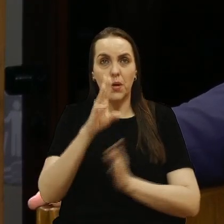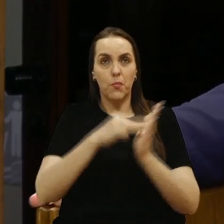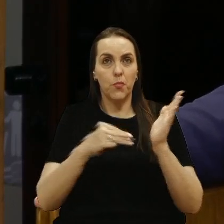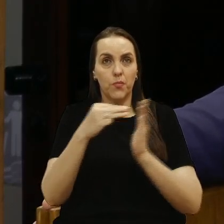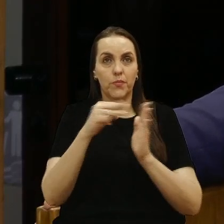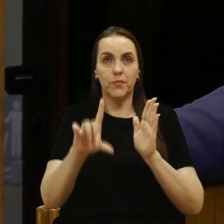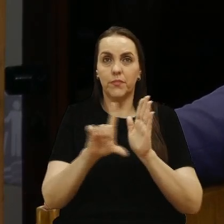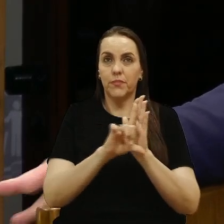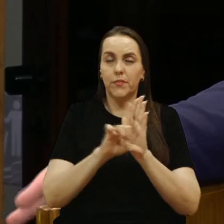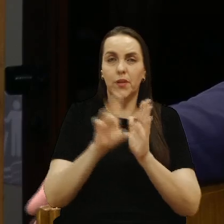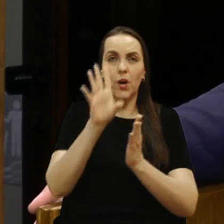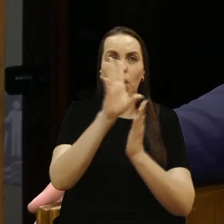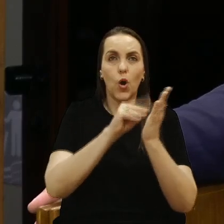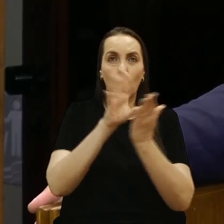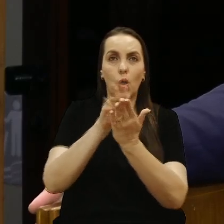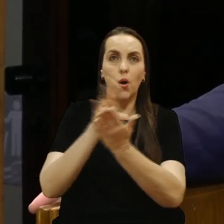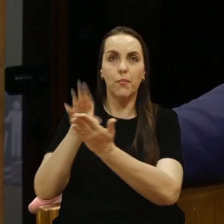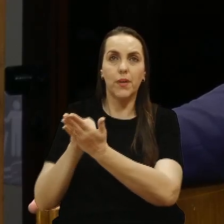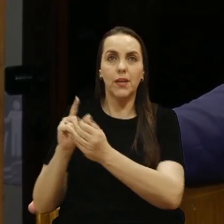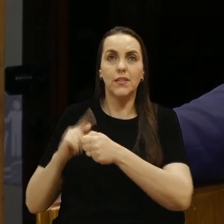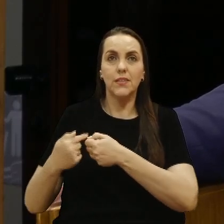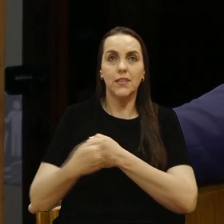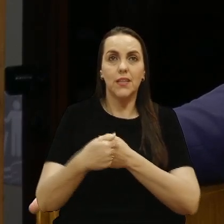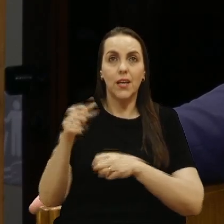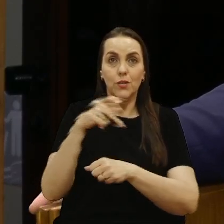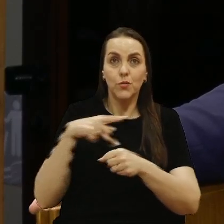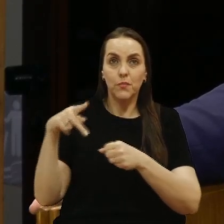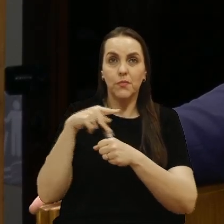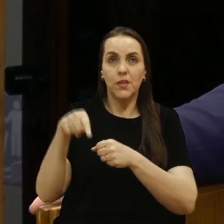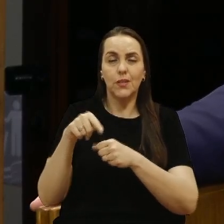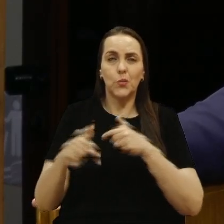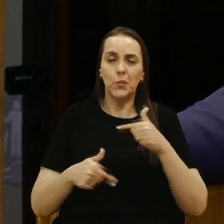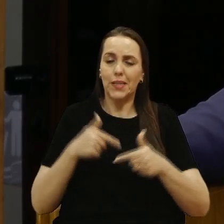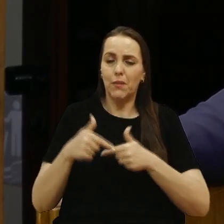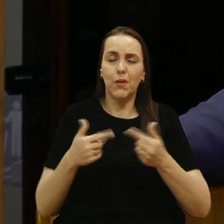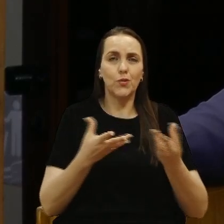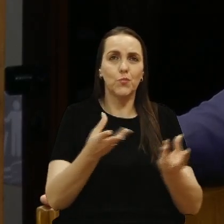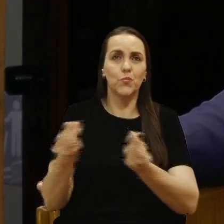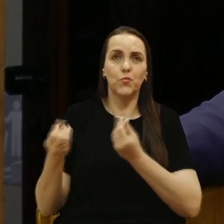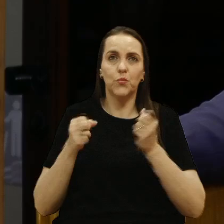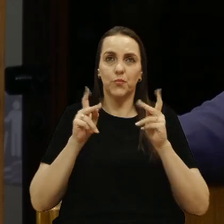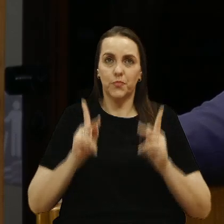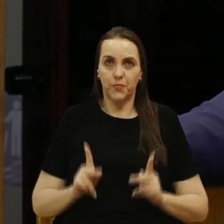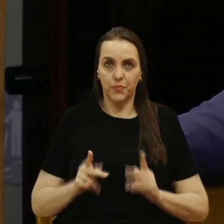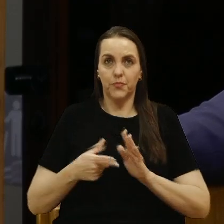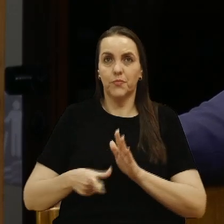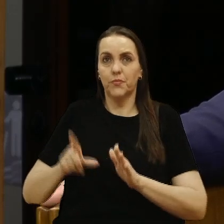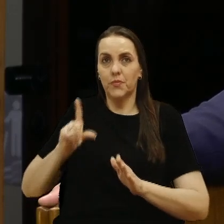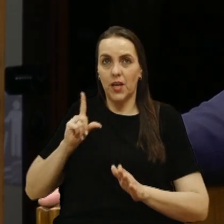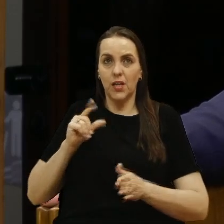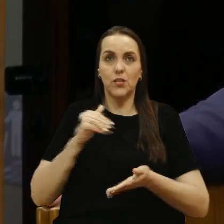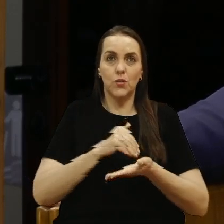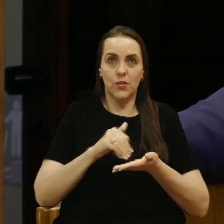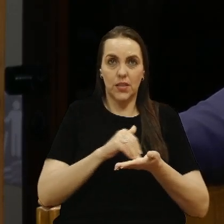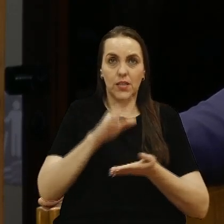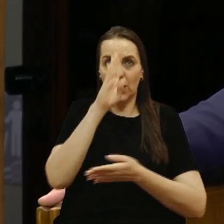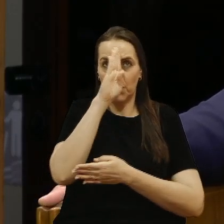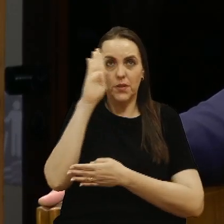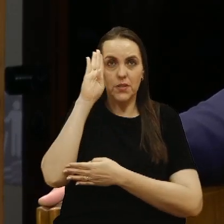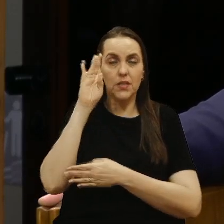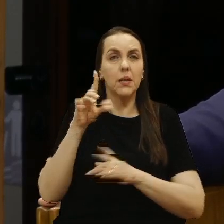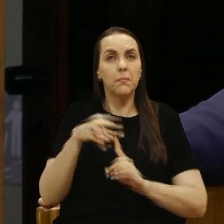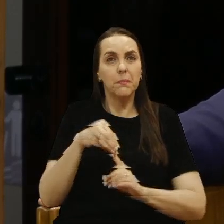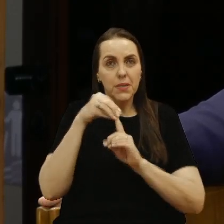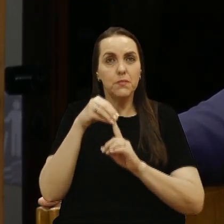outras cidades do nosso país, né. Isso se deve a um trabalho de muitas mãos, de pessoas que antecederam o secretário Bressan, e especialmente,